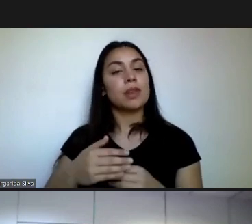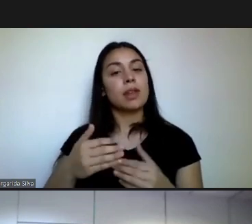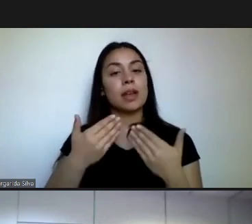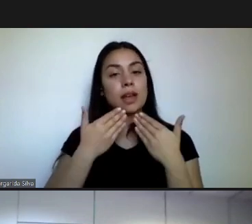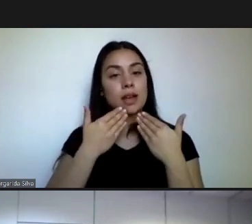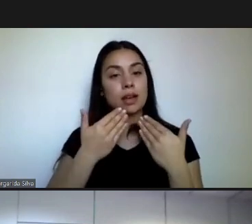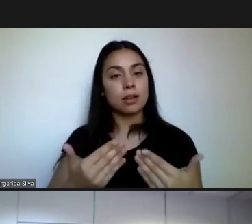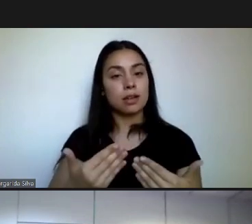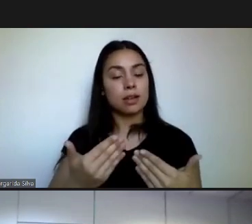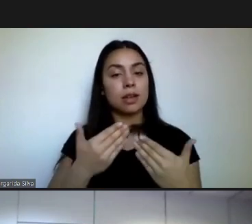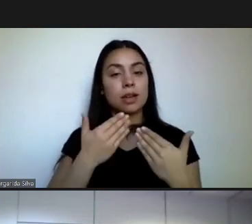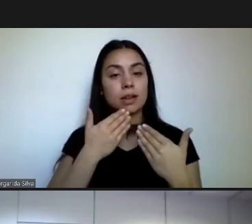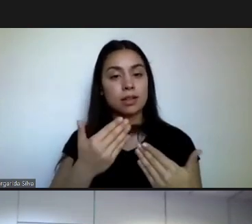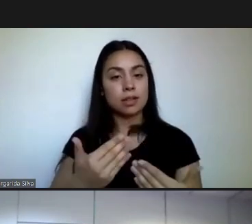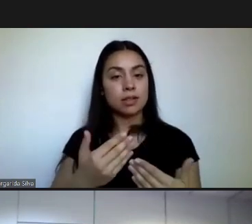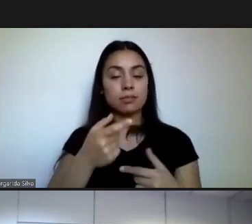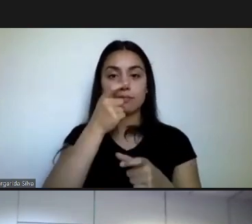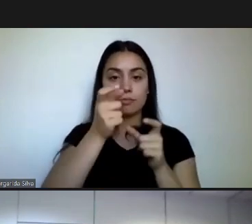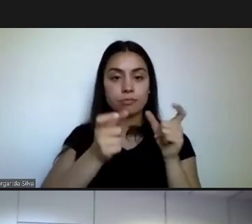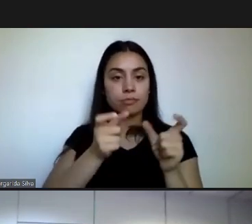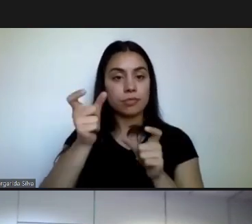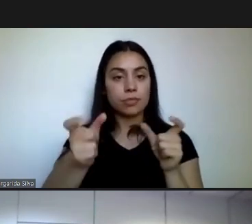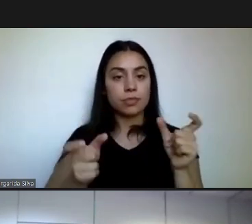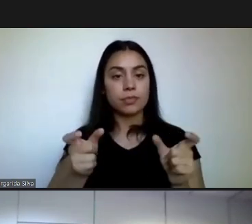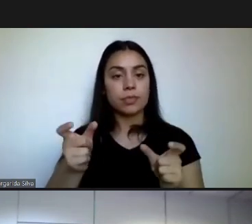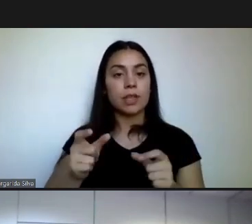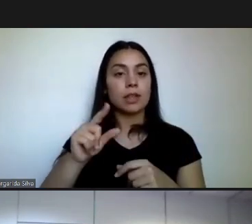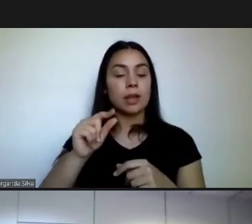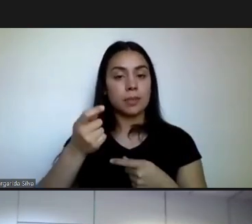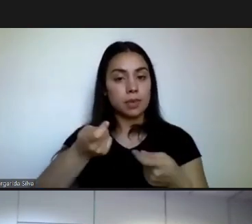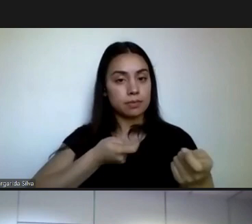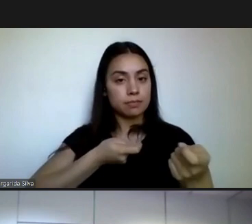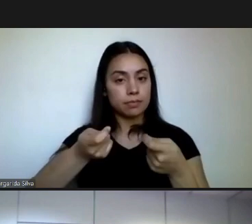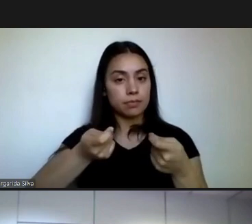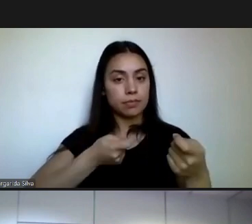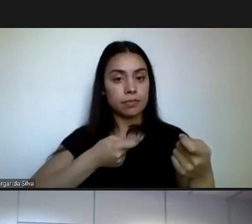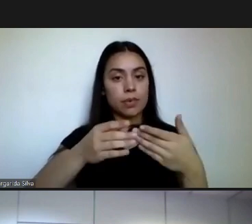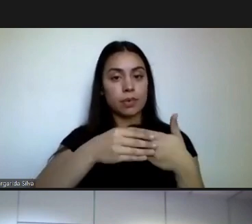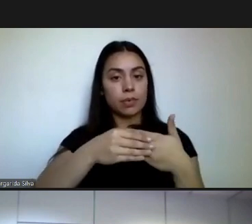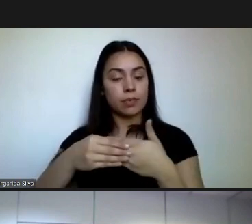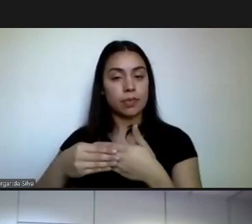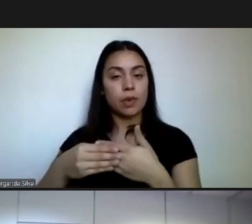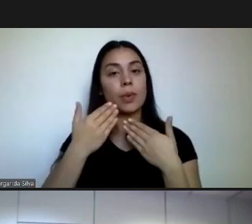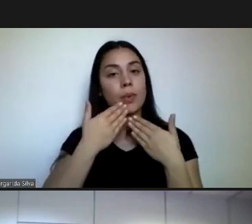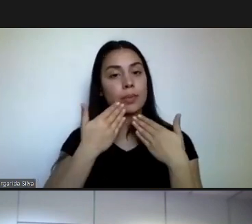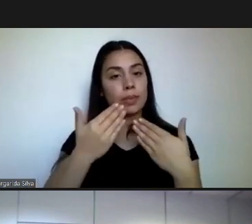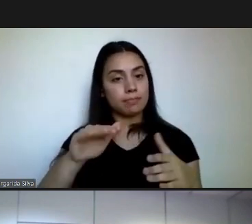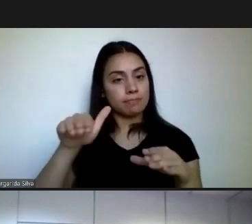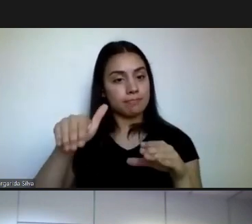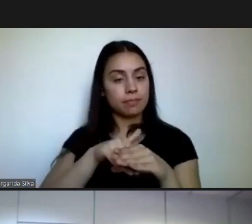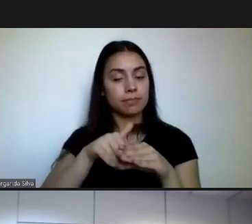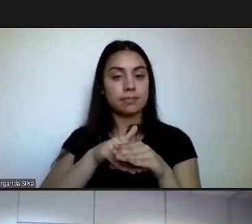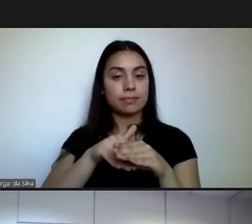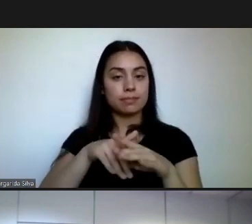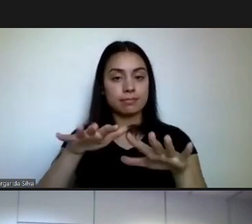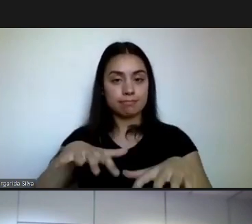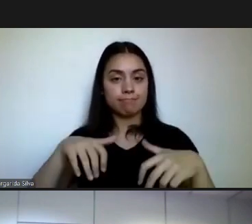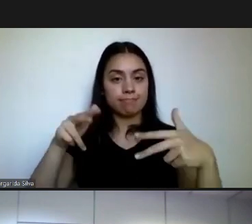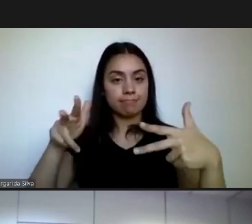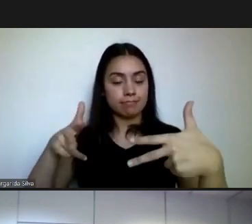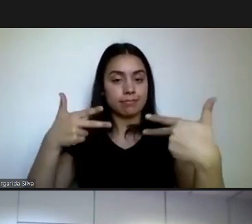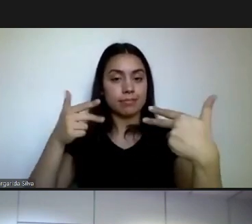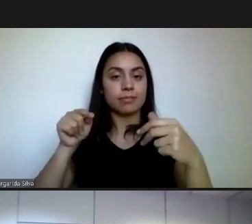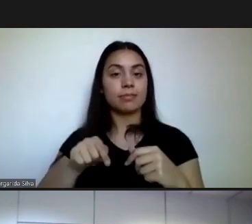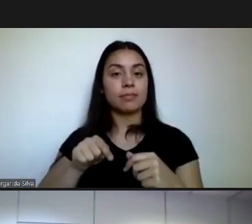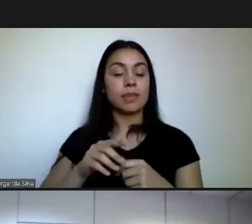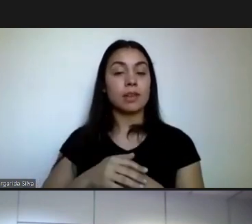das nossas oradoras e da nossa moderadora. Mais uma vez, obrigada pela vossa presença. O